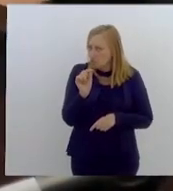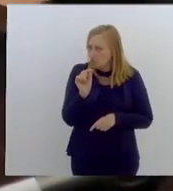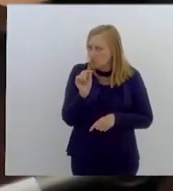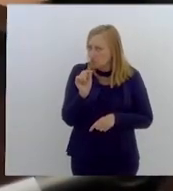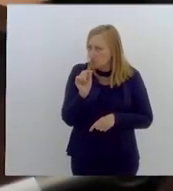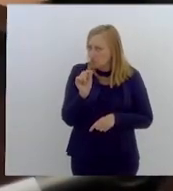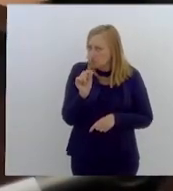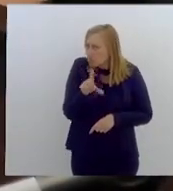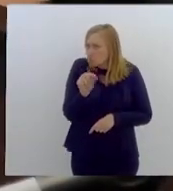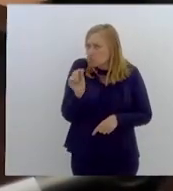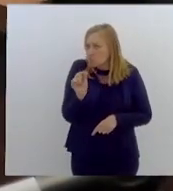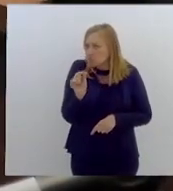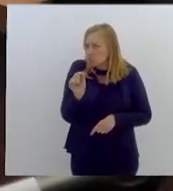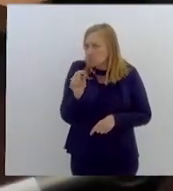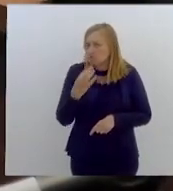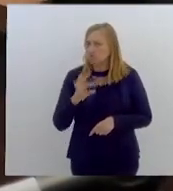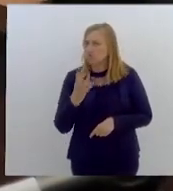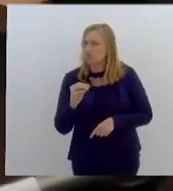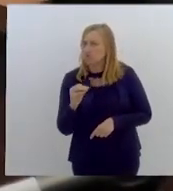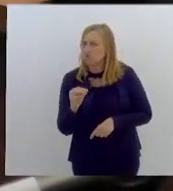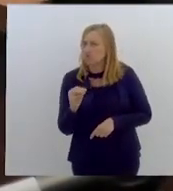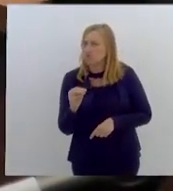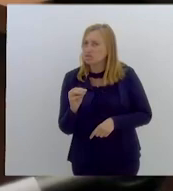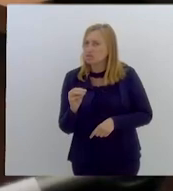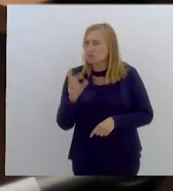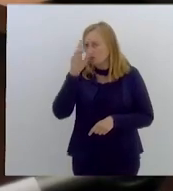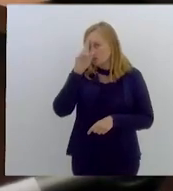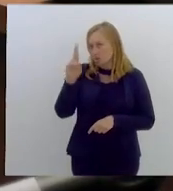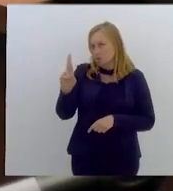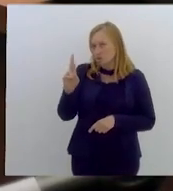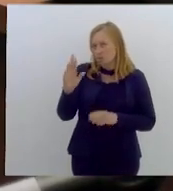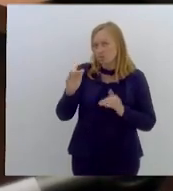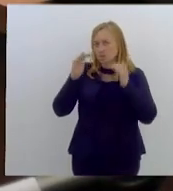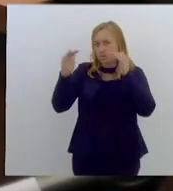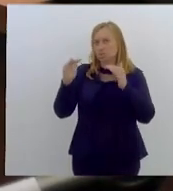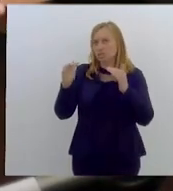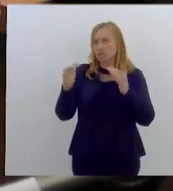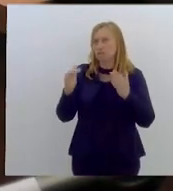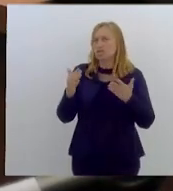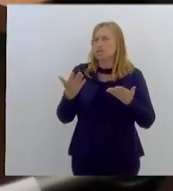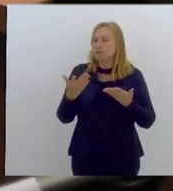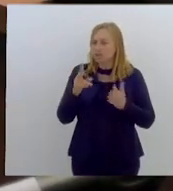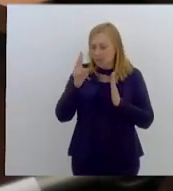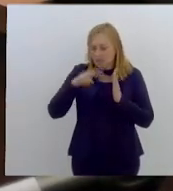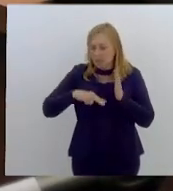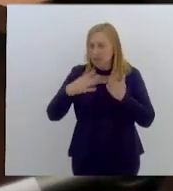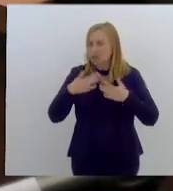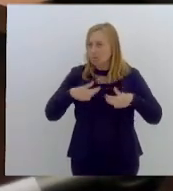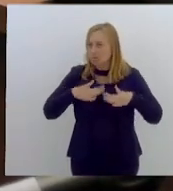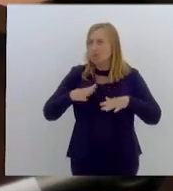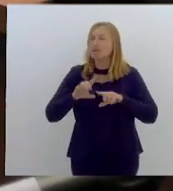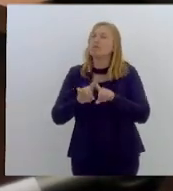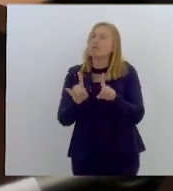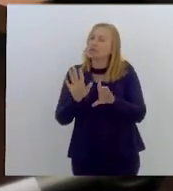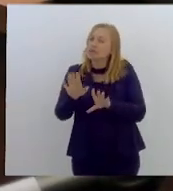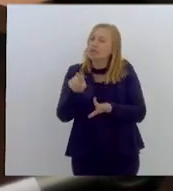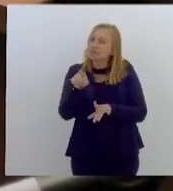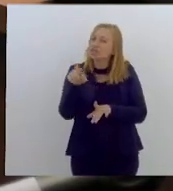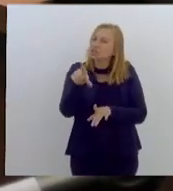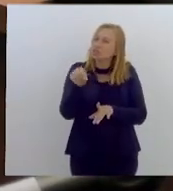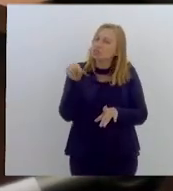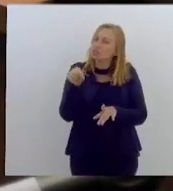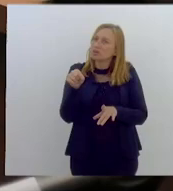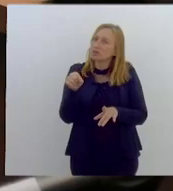Essa decisão é uma decisão, Chico Machado, é que Vossa Excelência quis ler com gentileza esse documento. Esta decisão é